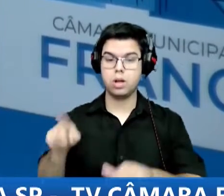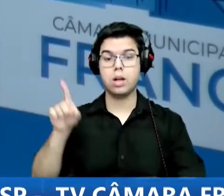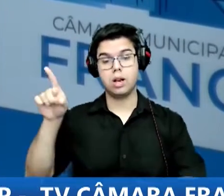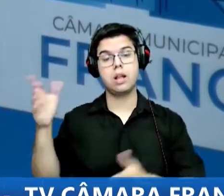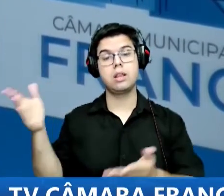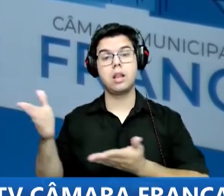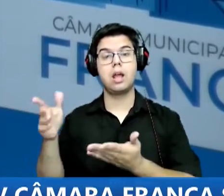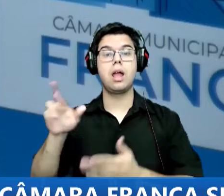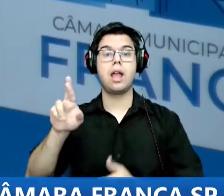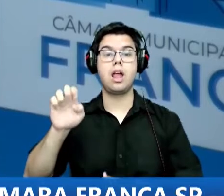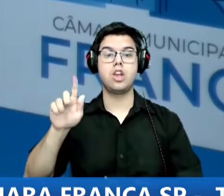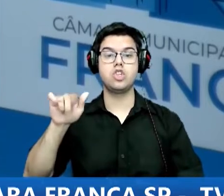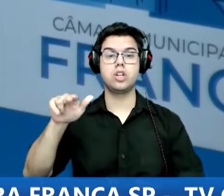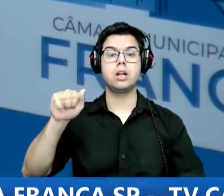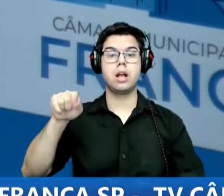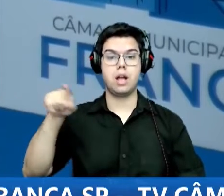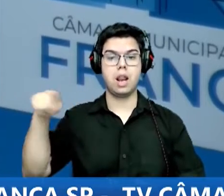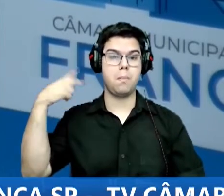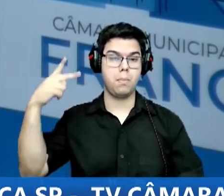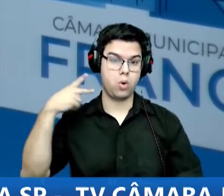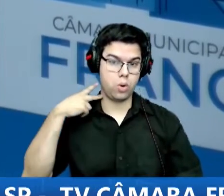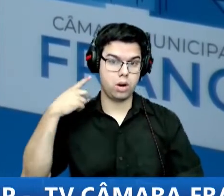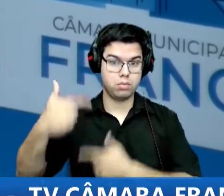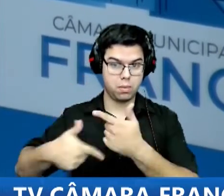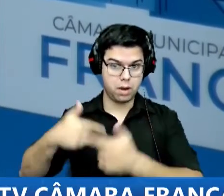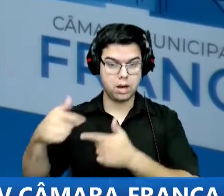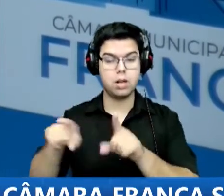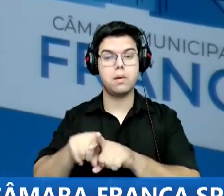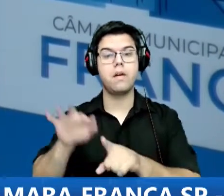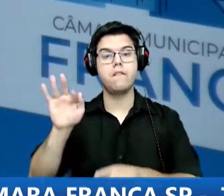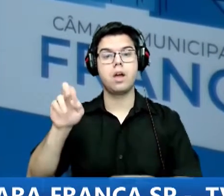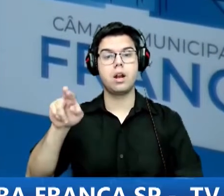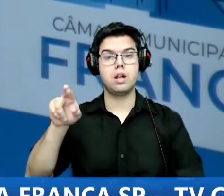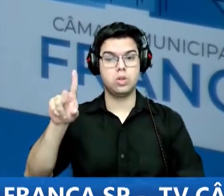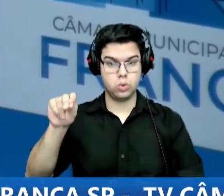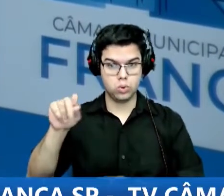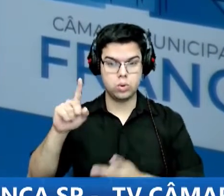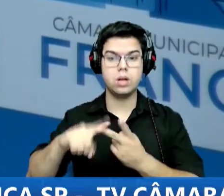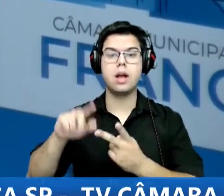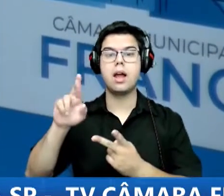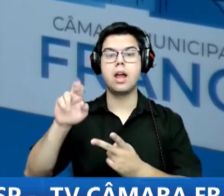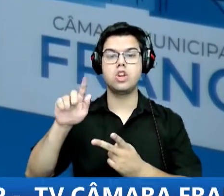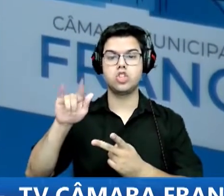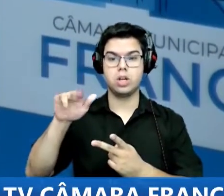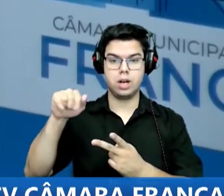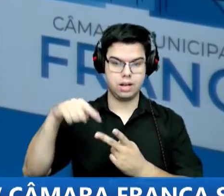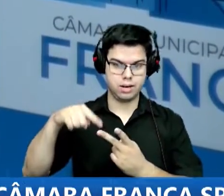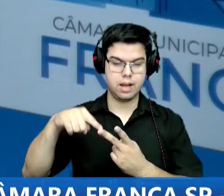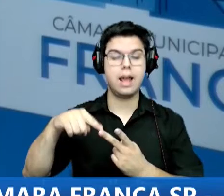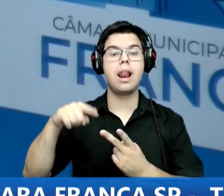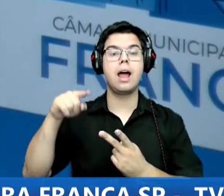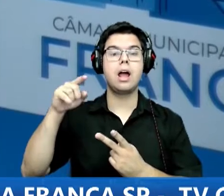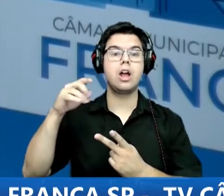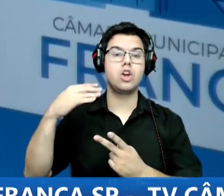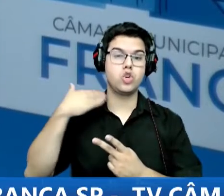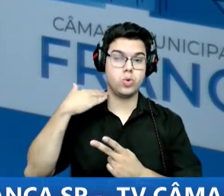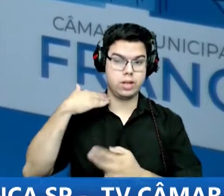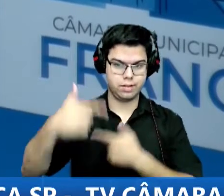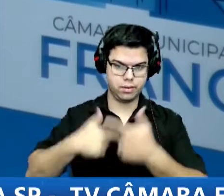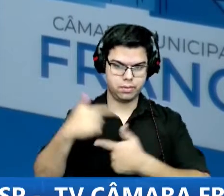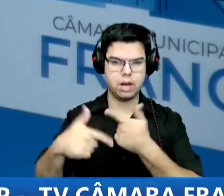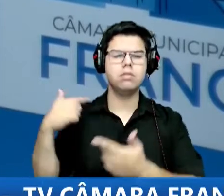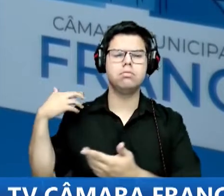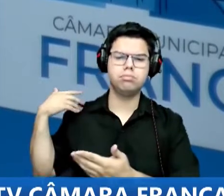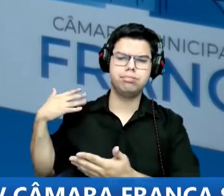Trabalho, o Fernando Miguel e a doutora Regina, juíza do Trabalho. Então, de lá para cá, a gente buscou zerar